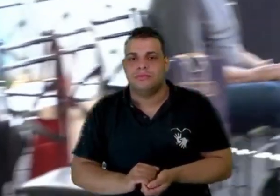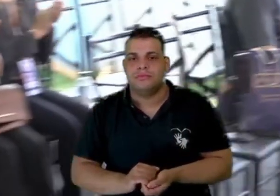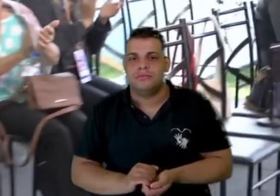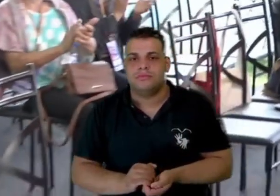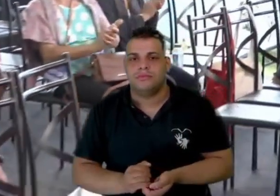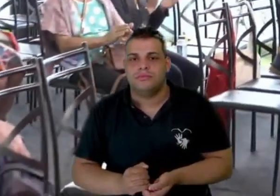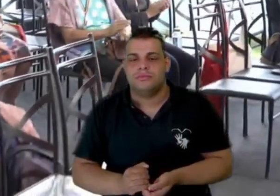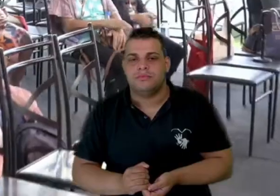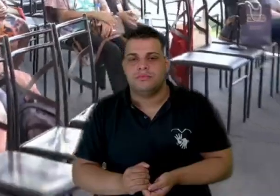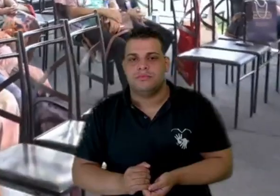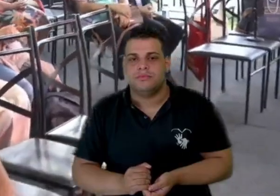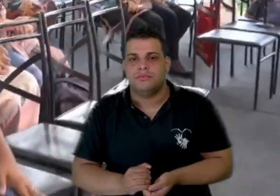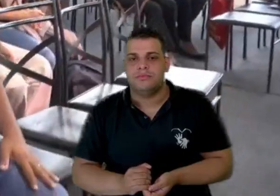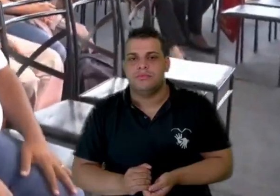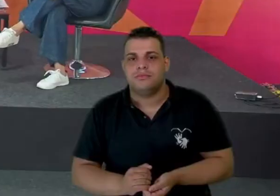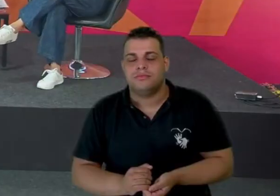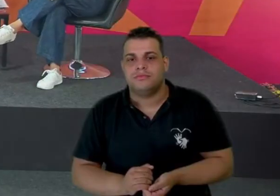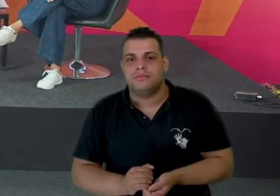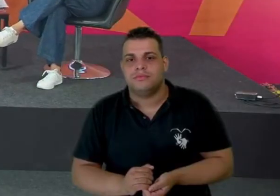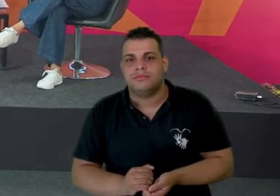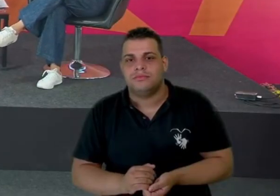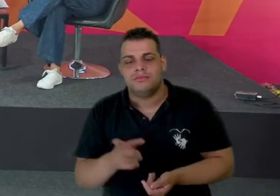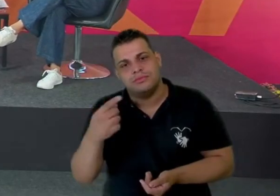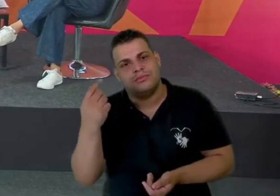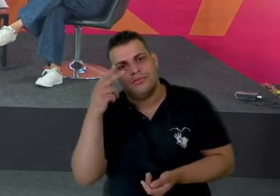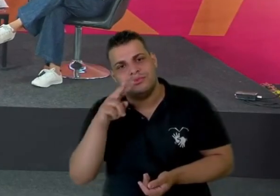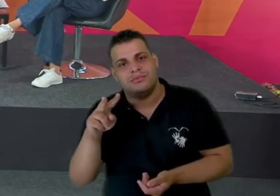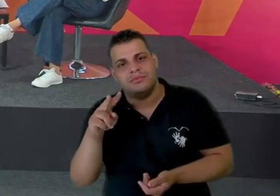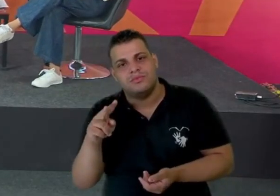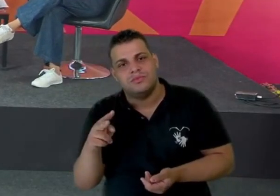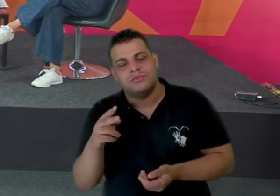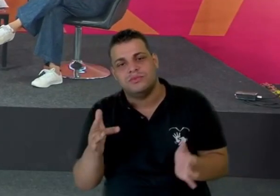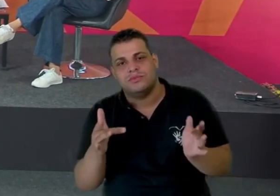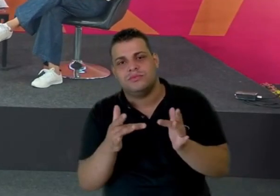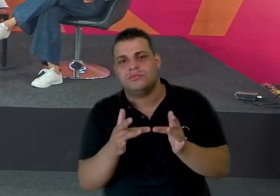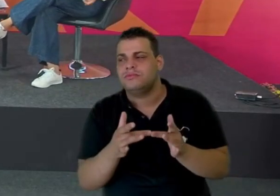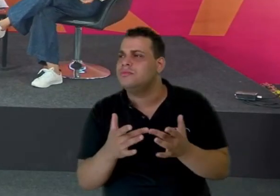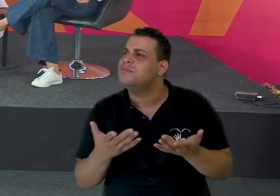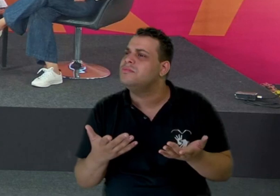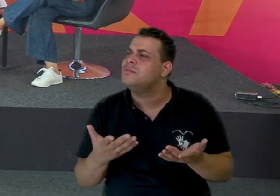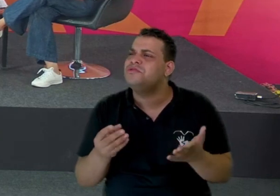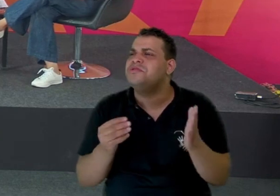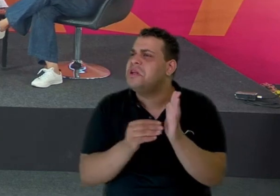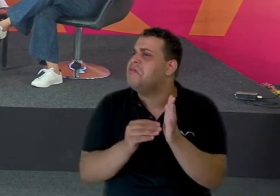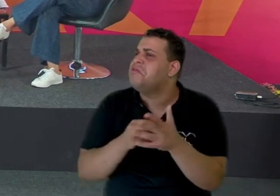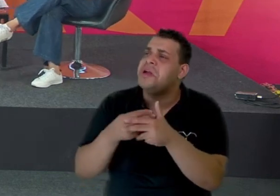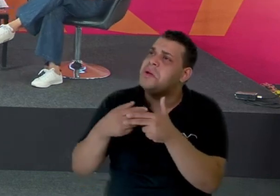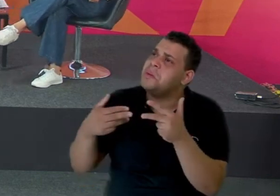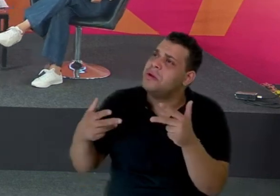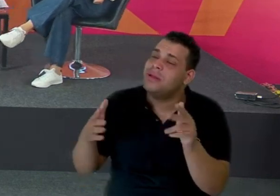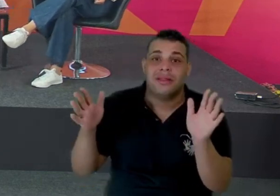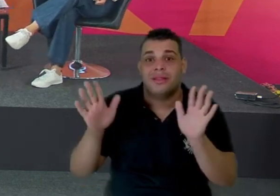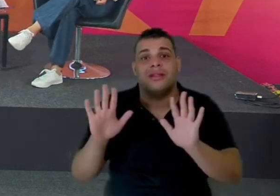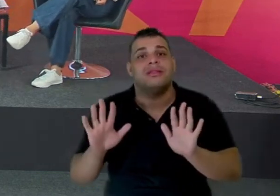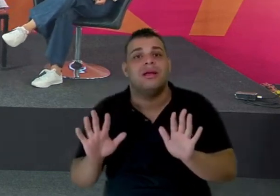obrigado a princípio quando a gente quando a gente vê quando tem o contato né com o r mas não tá faltando alguma coisa não gente não